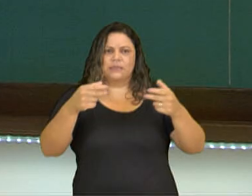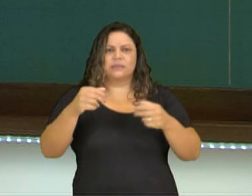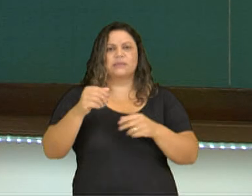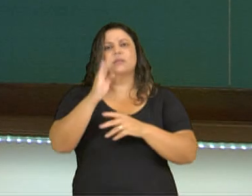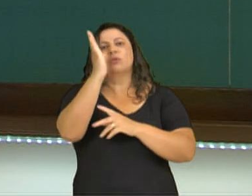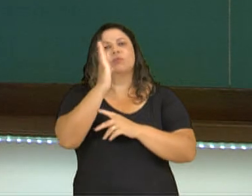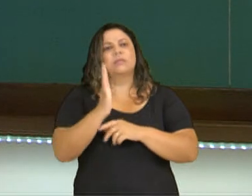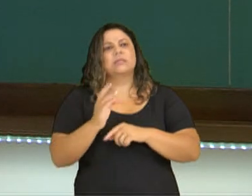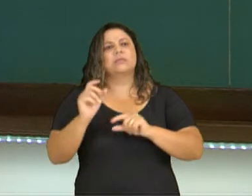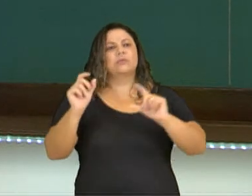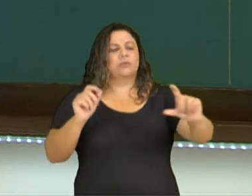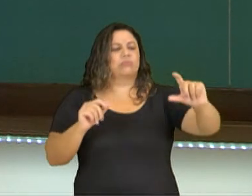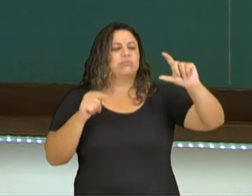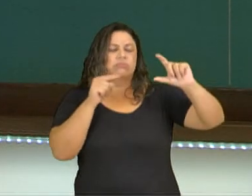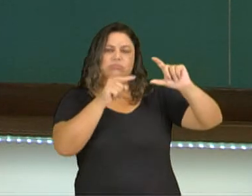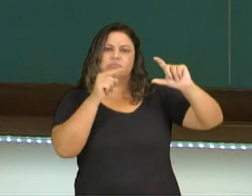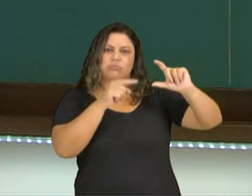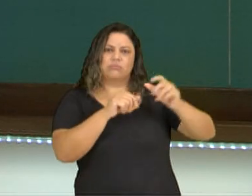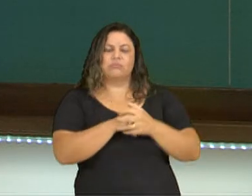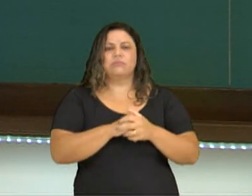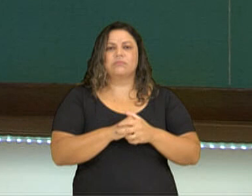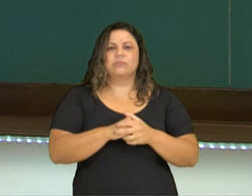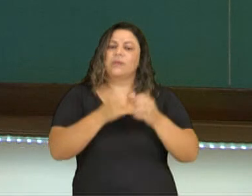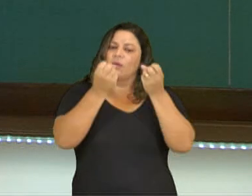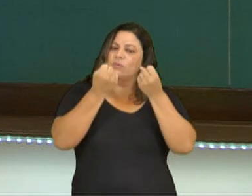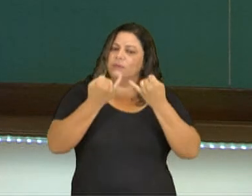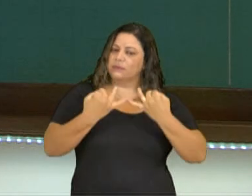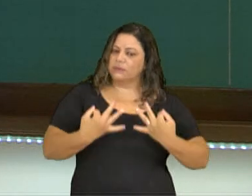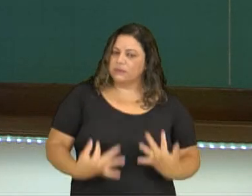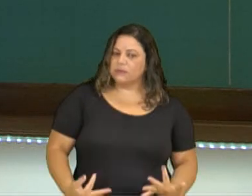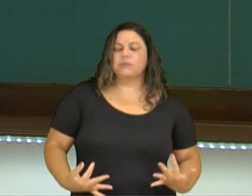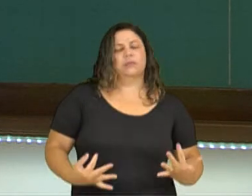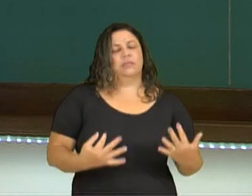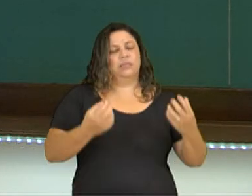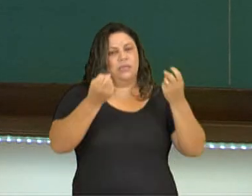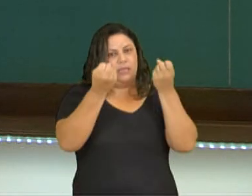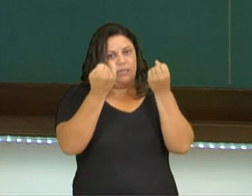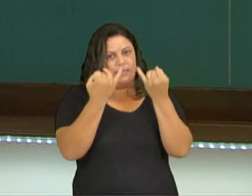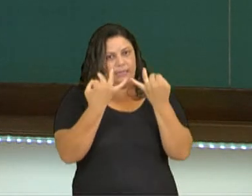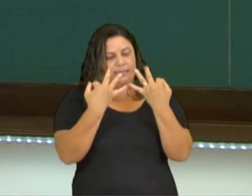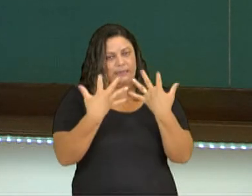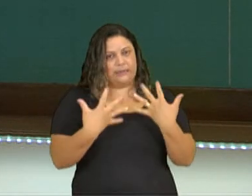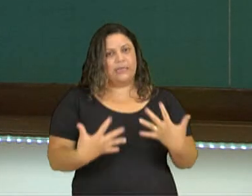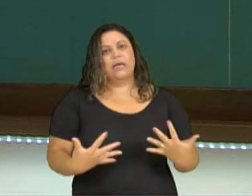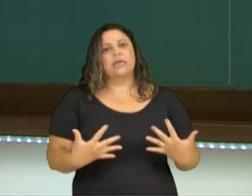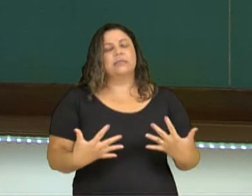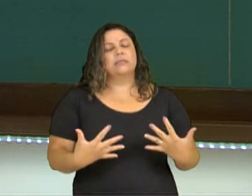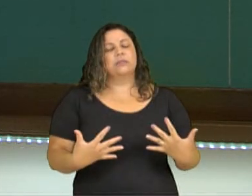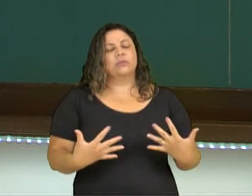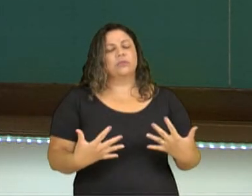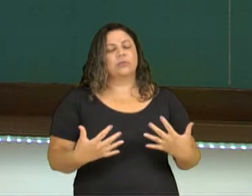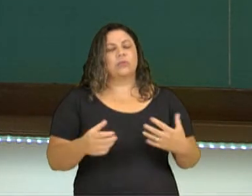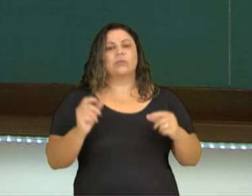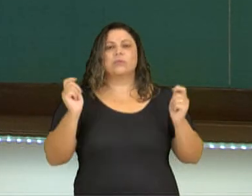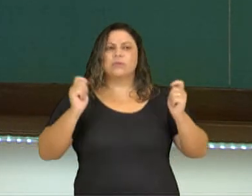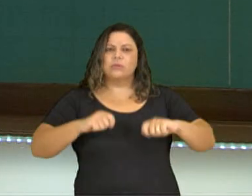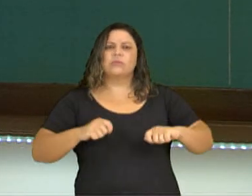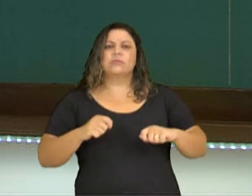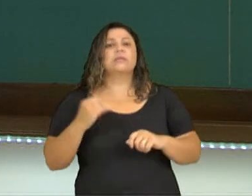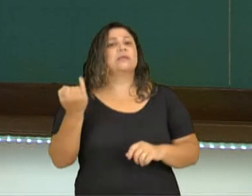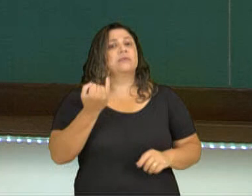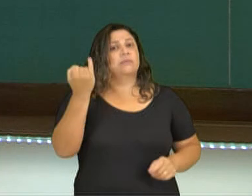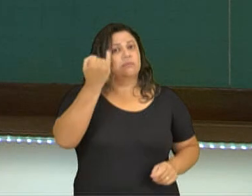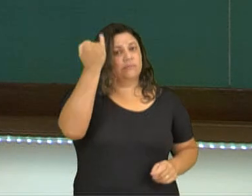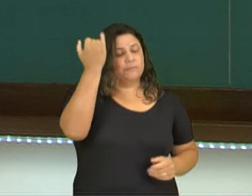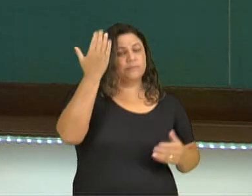preâmbulo ele traz ali algumas considerações, conforme vocês viram, que é considerado pertinente